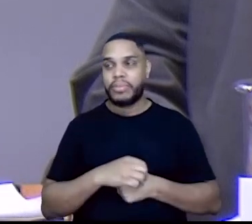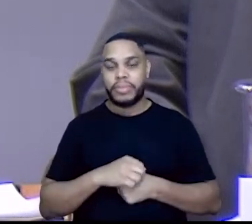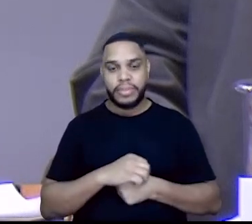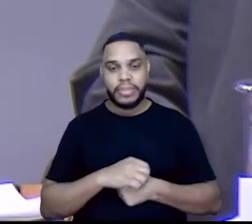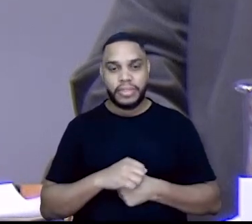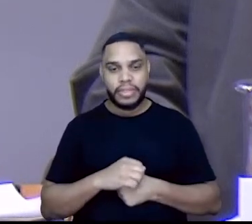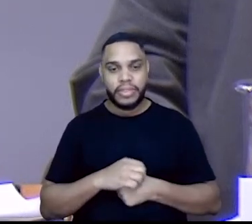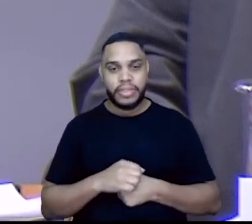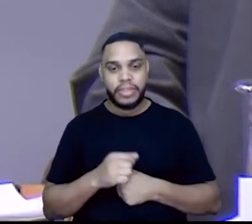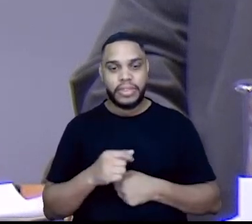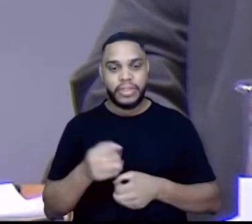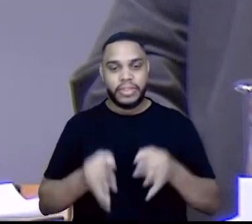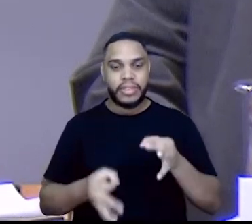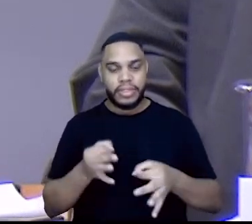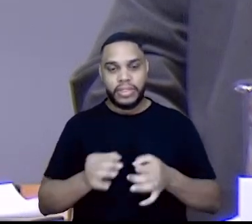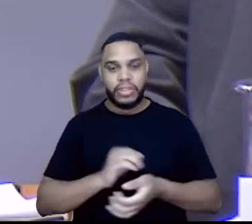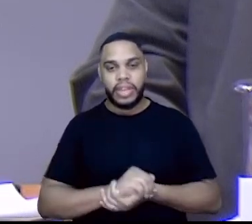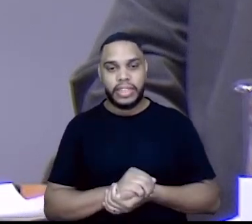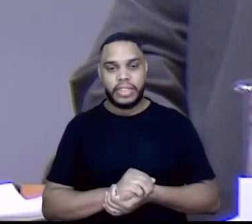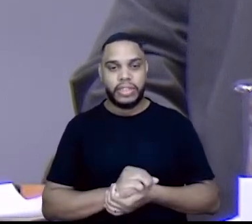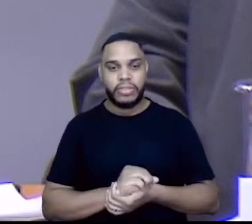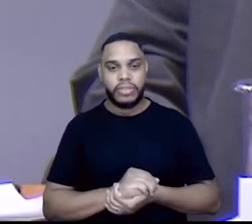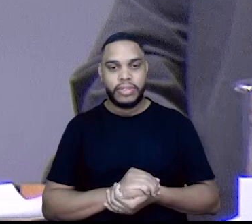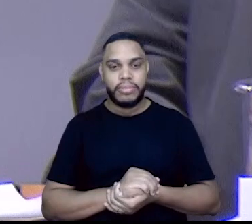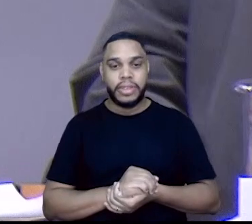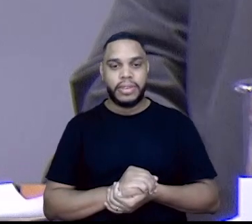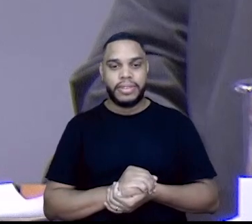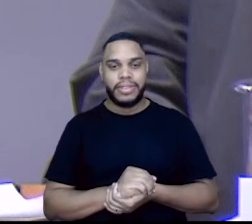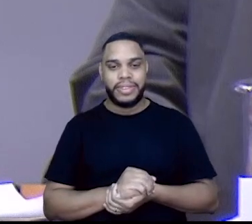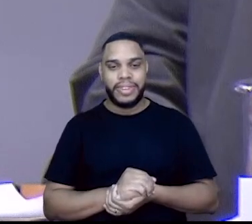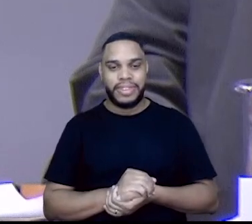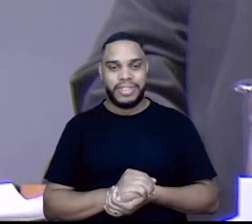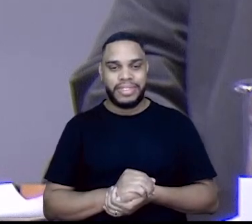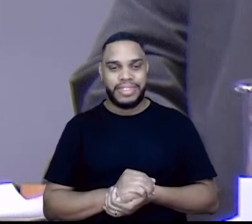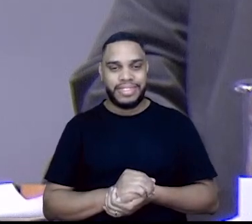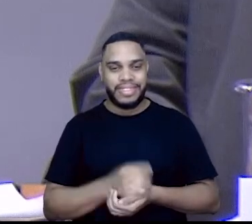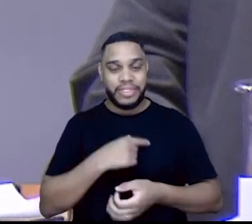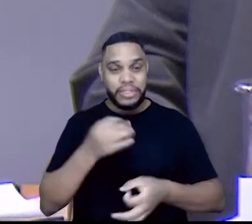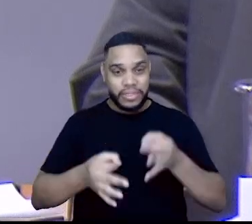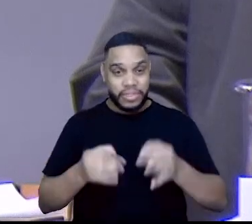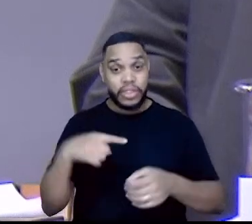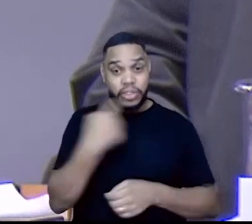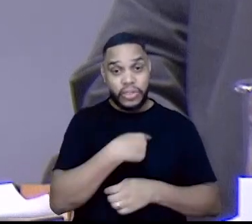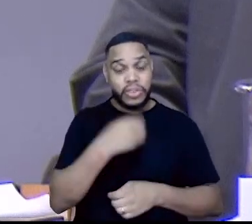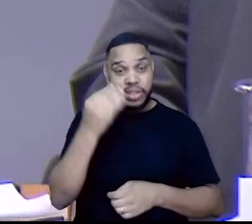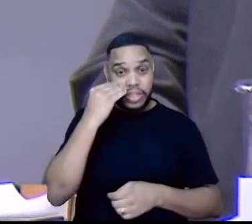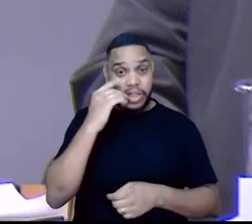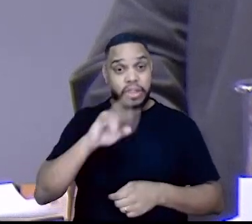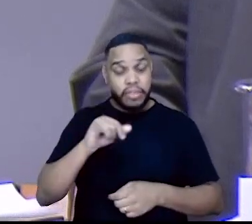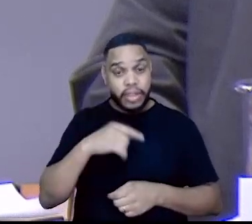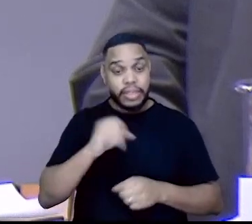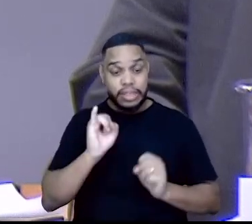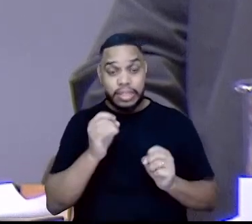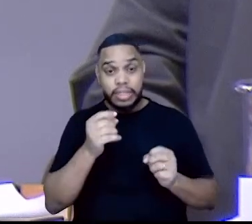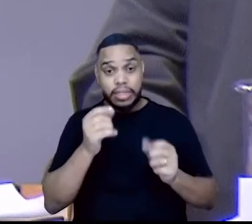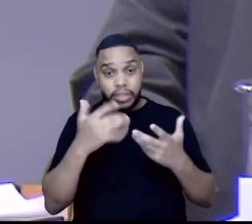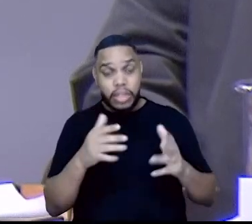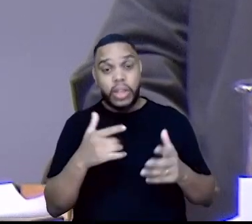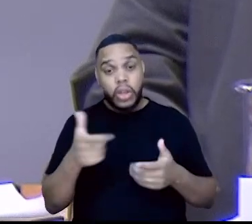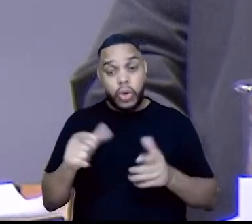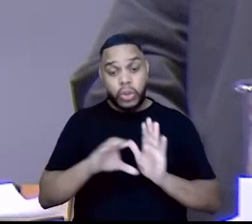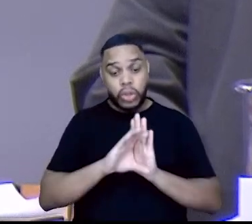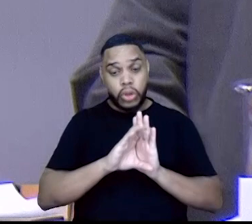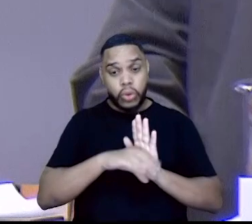os juízes humanos é que podem desempenhar. Mas nós vamos ter que abrir mão de alguns